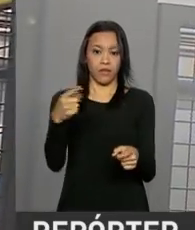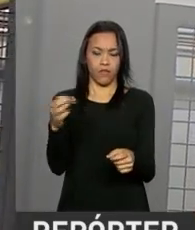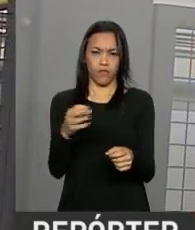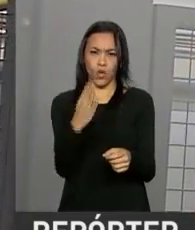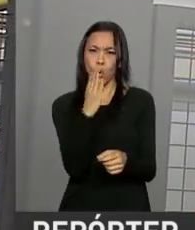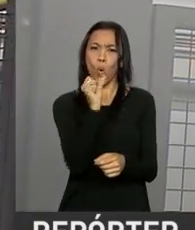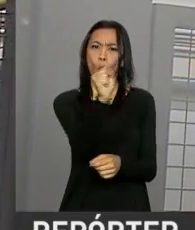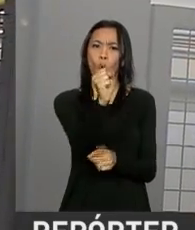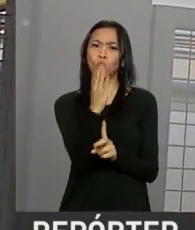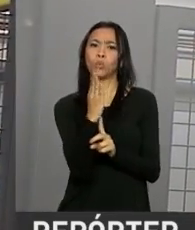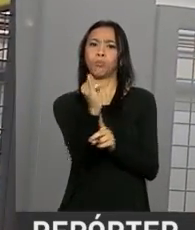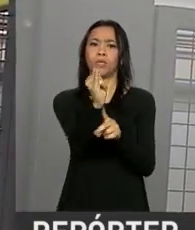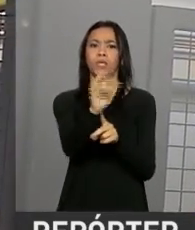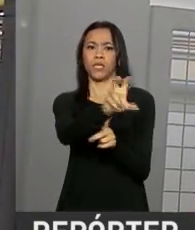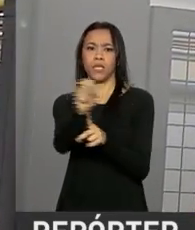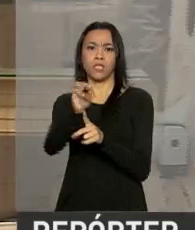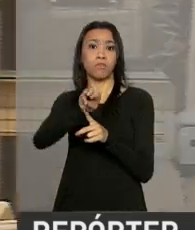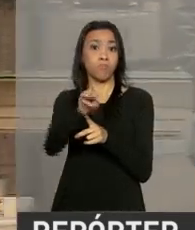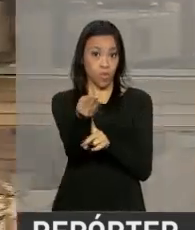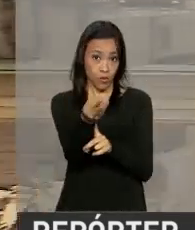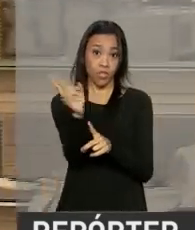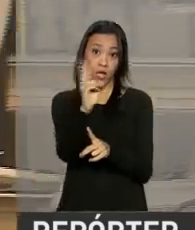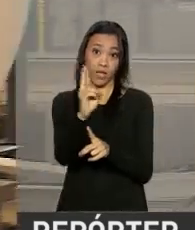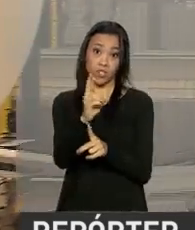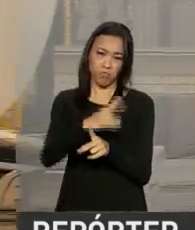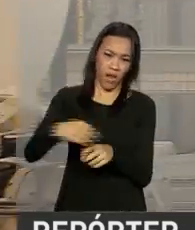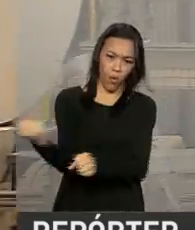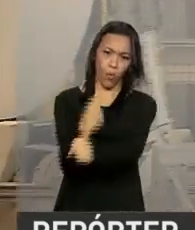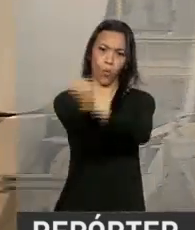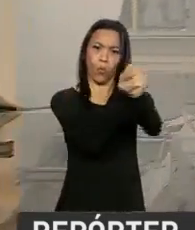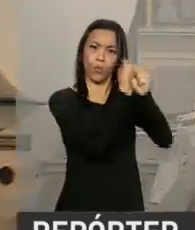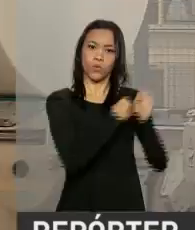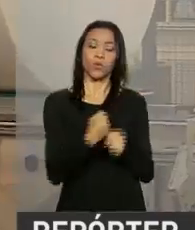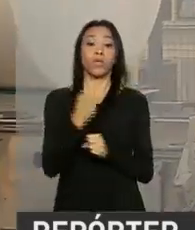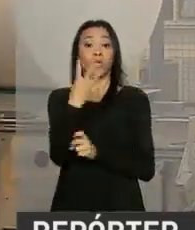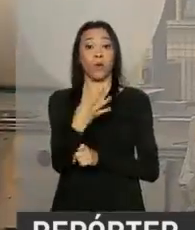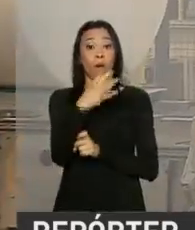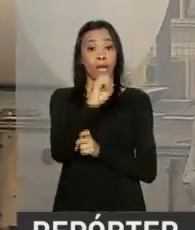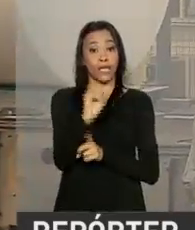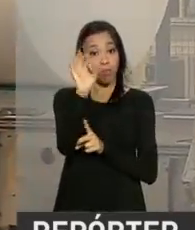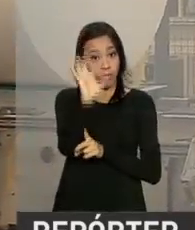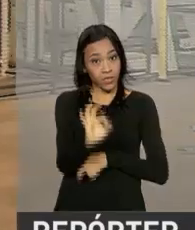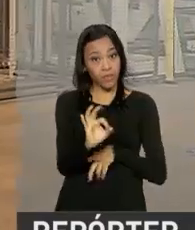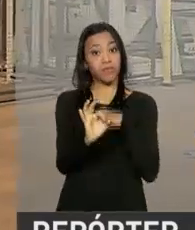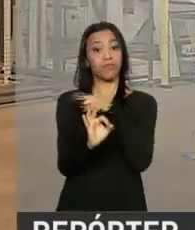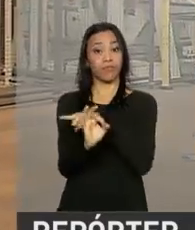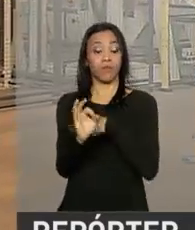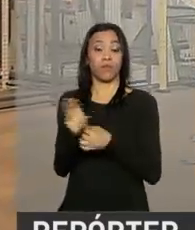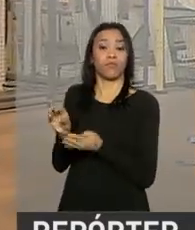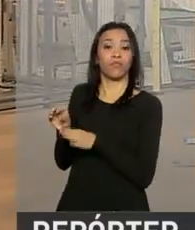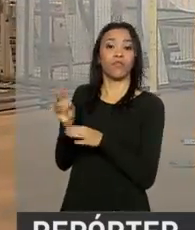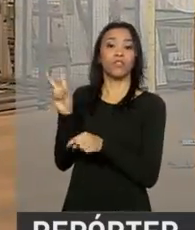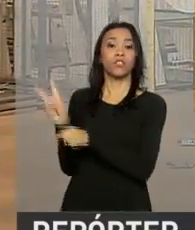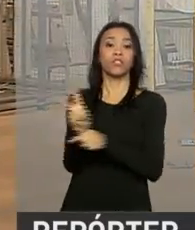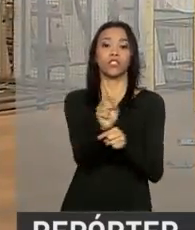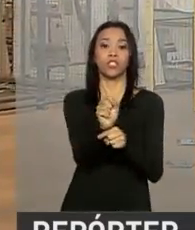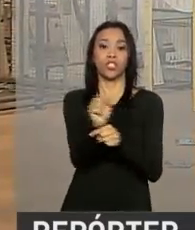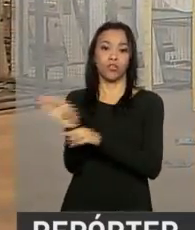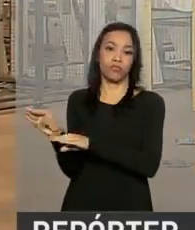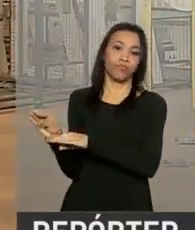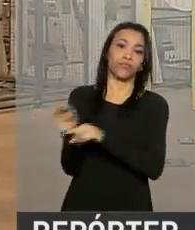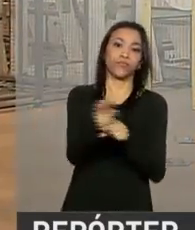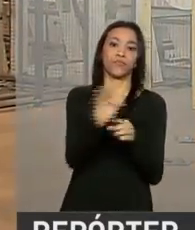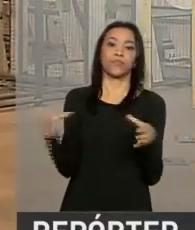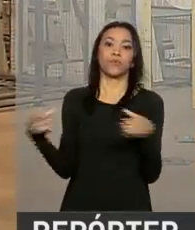8 bilhões e meio de reais. Desse total, 40% foi financiado pelo Banco Nacional de